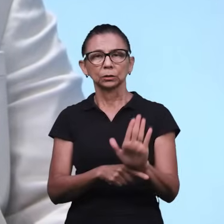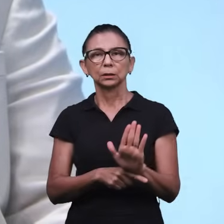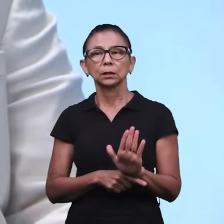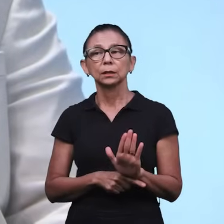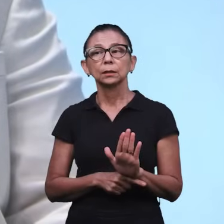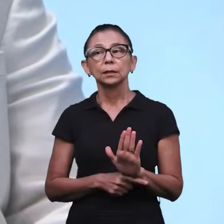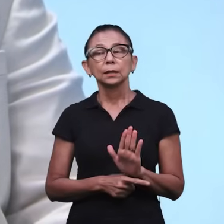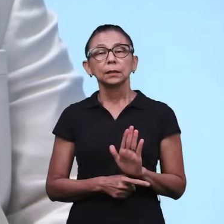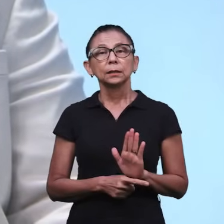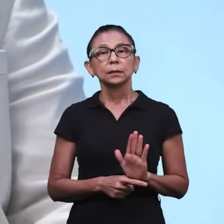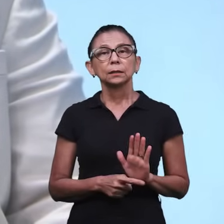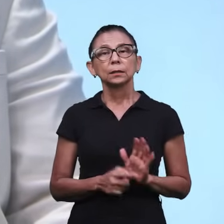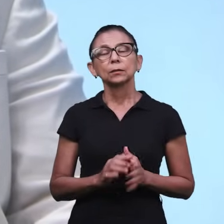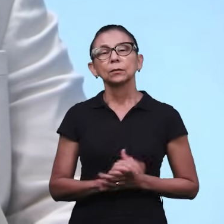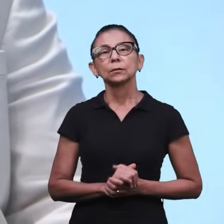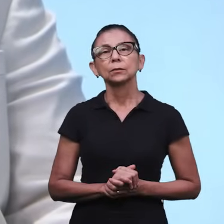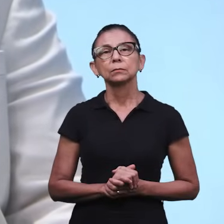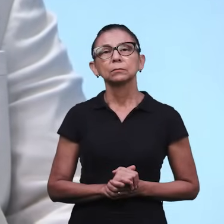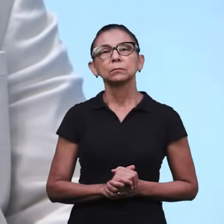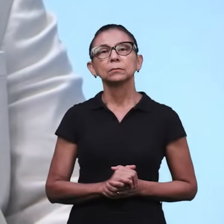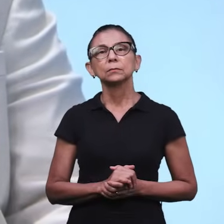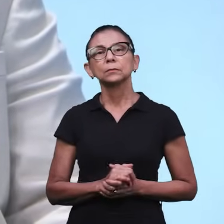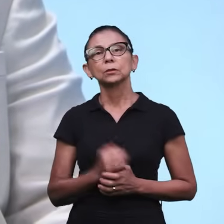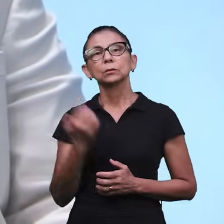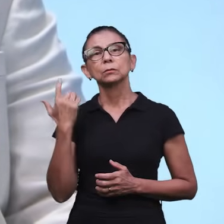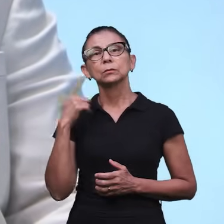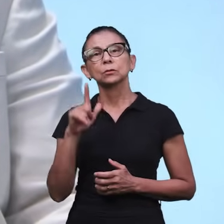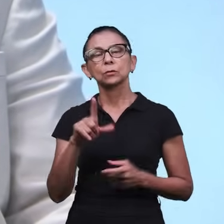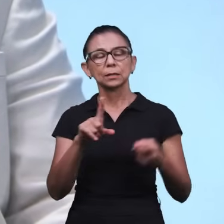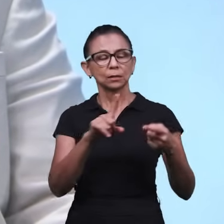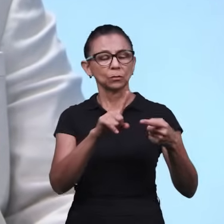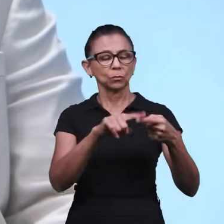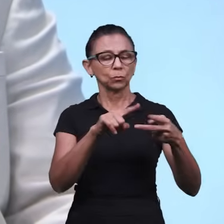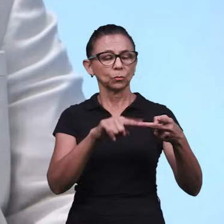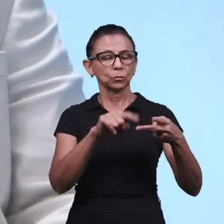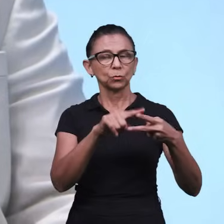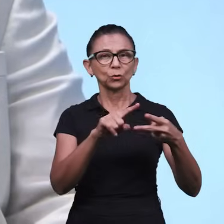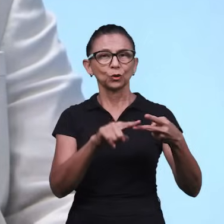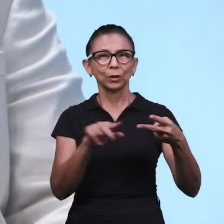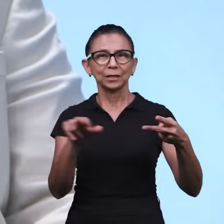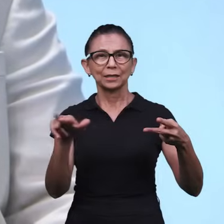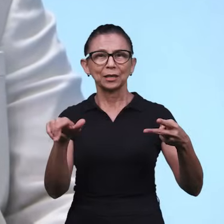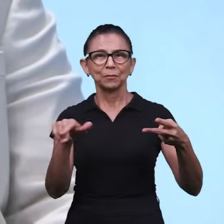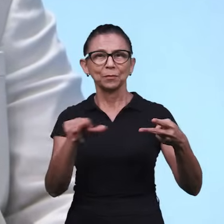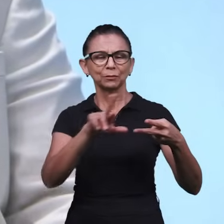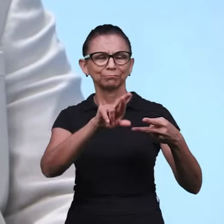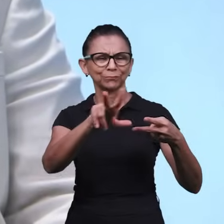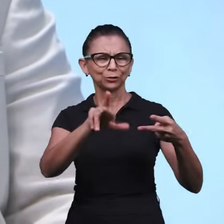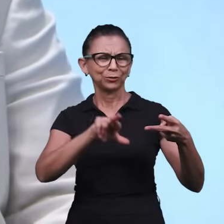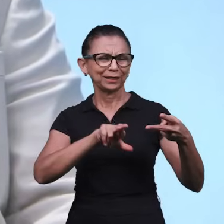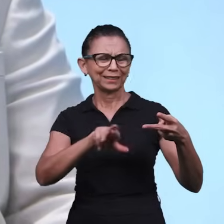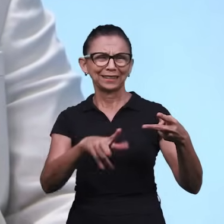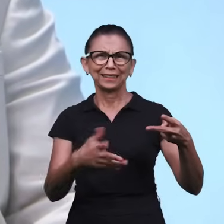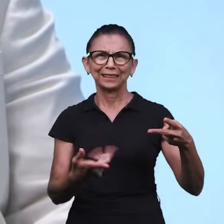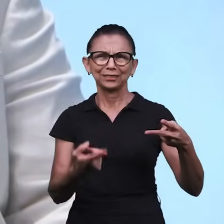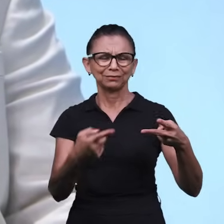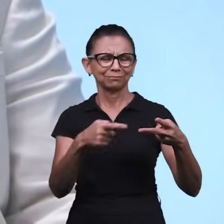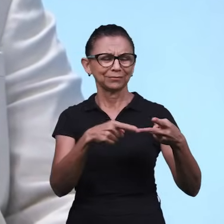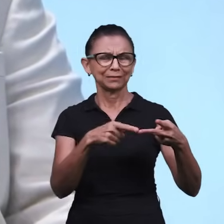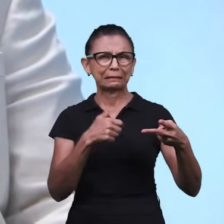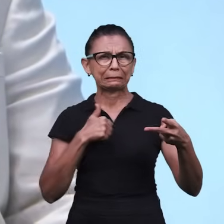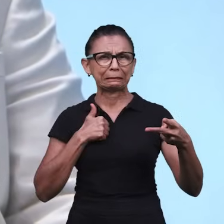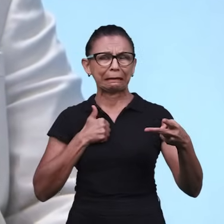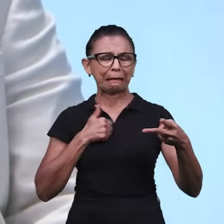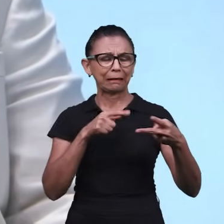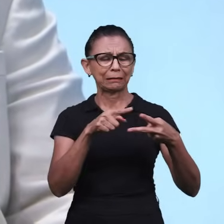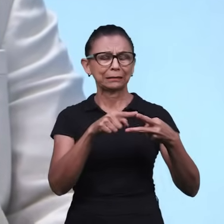casa, desenvolver atividades completamente diferentes para os dois, porque os dois eles são personalidades muito distintas, um é muito quieto, o outro